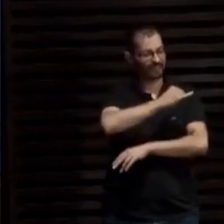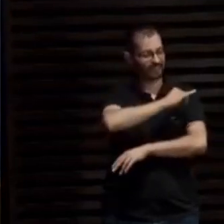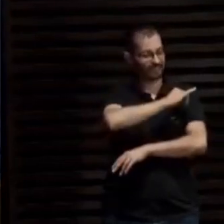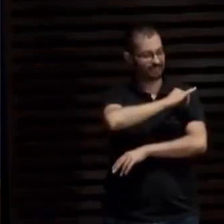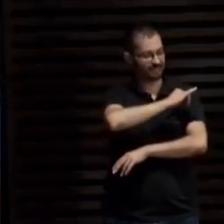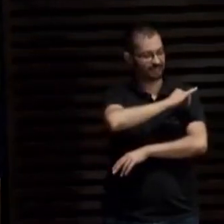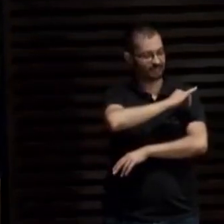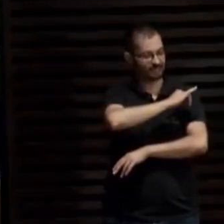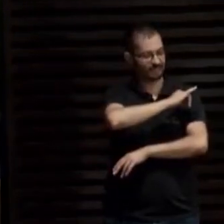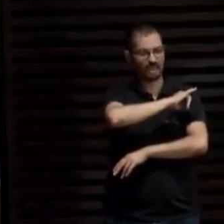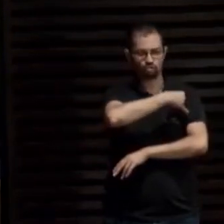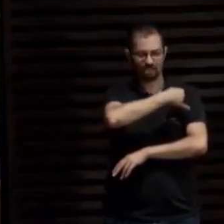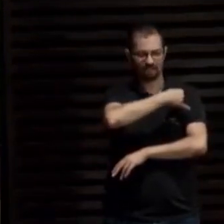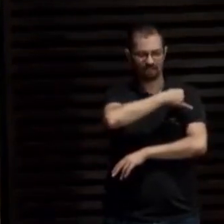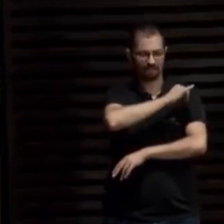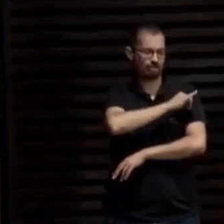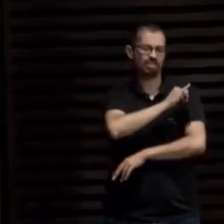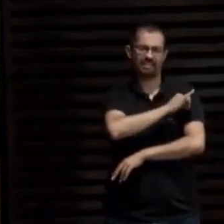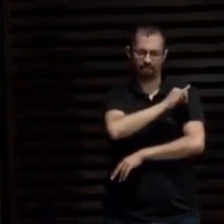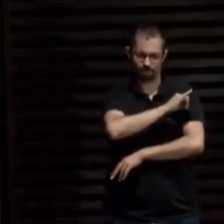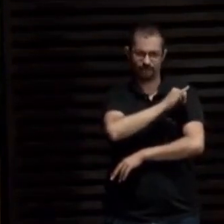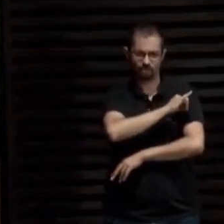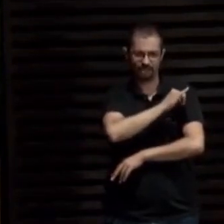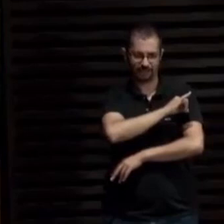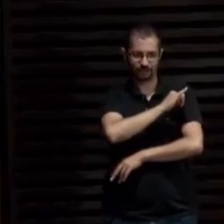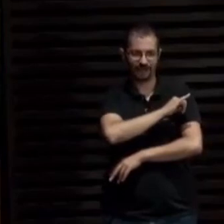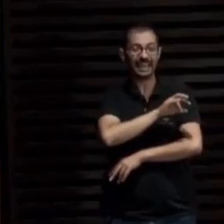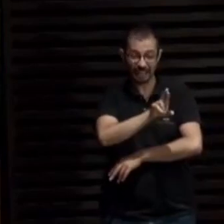nunca tinha ouvido uma orquestra,